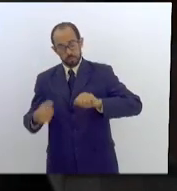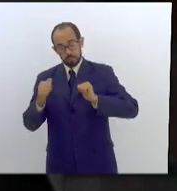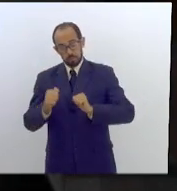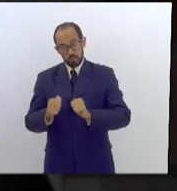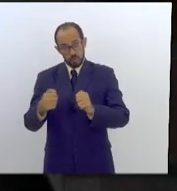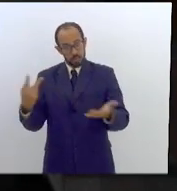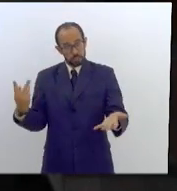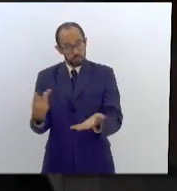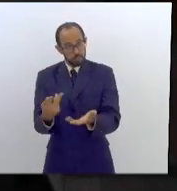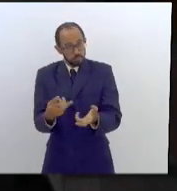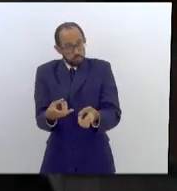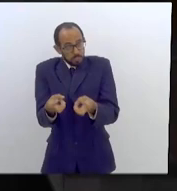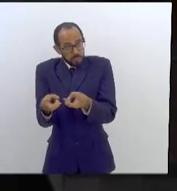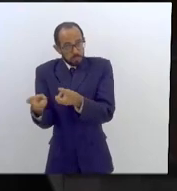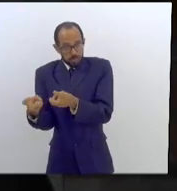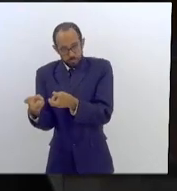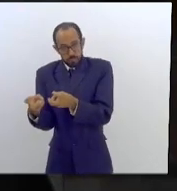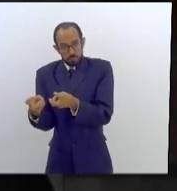ter